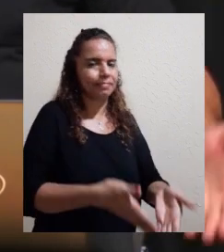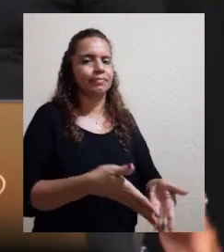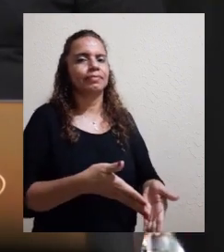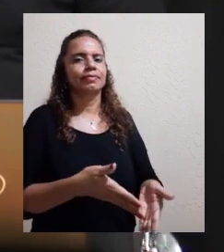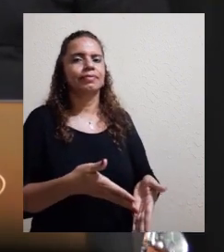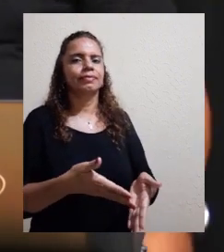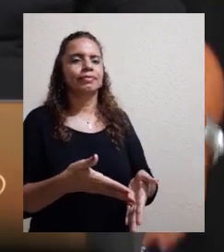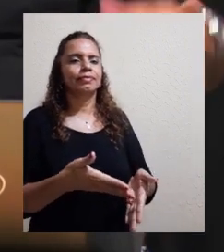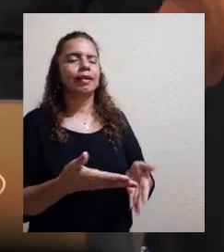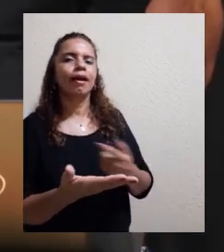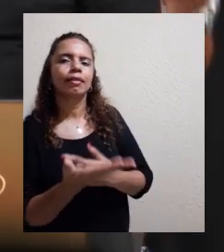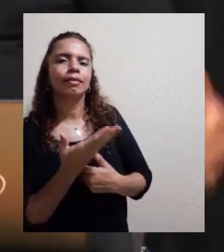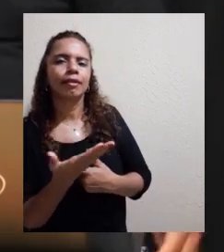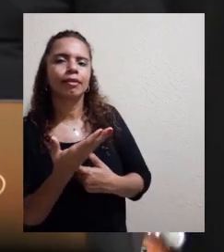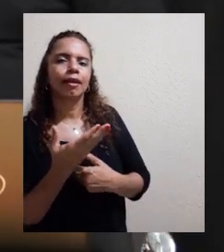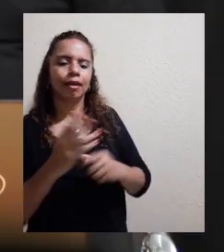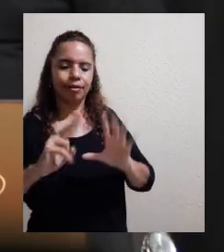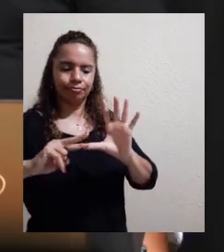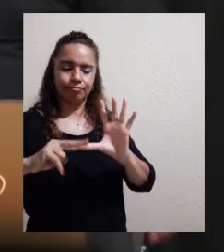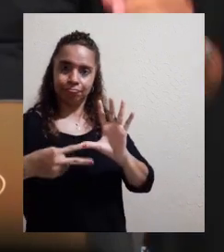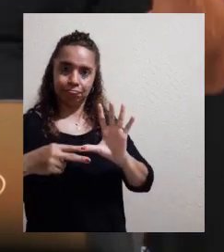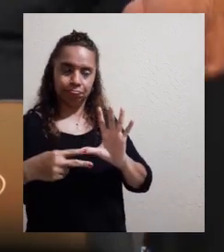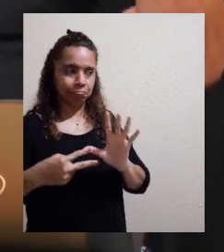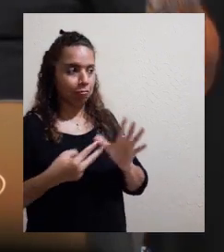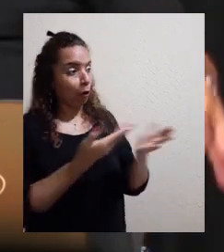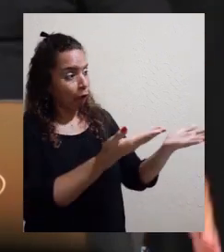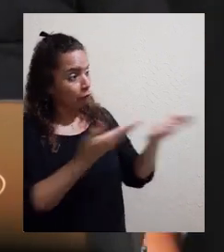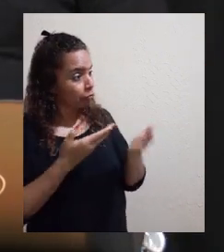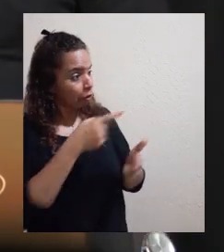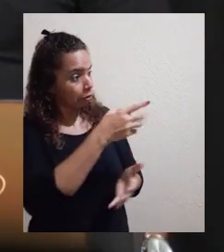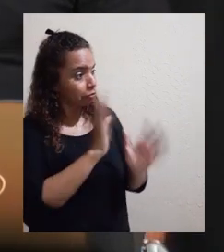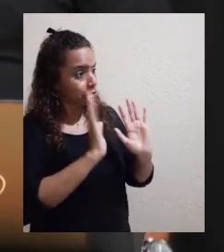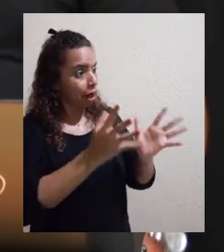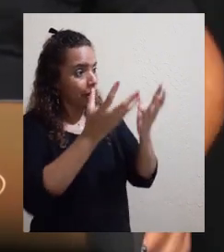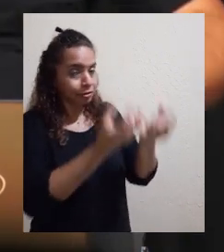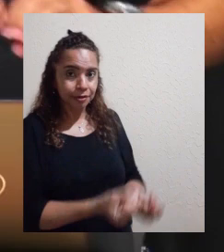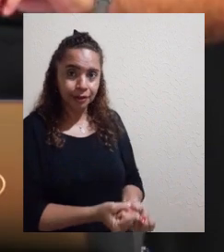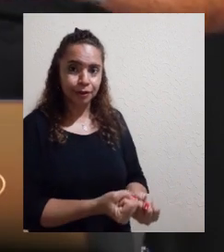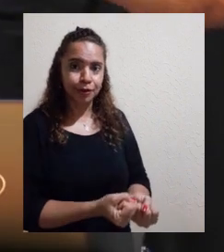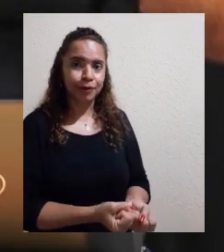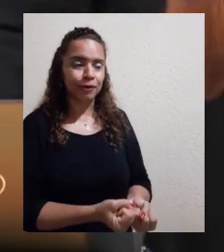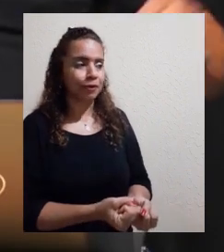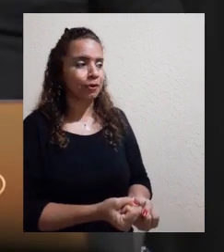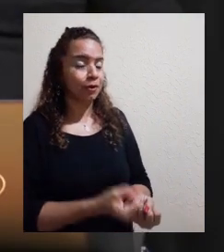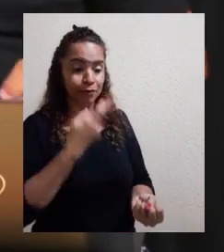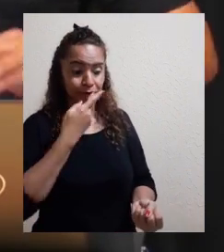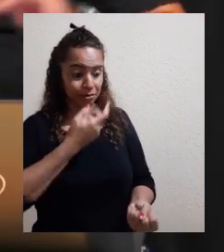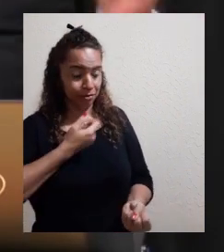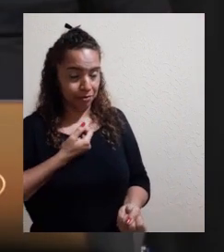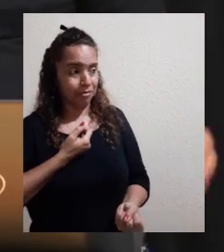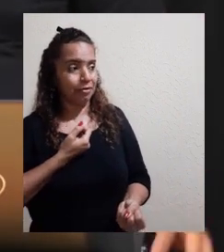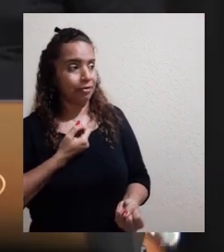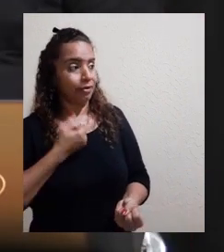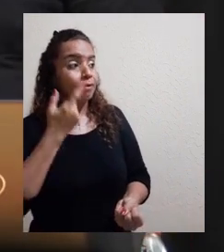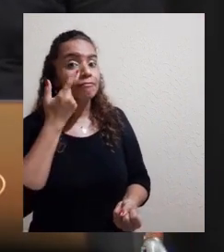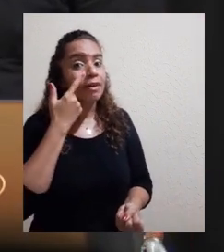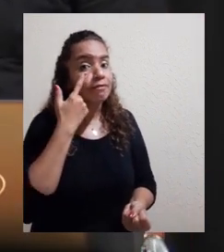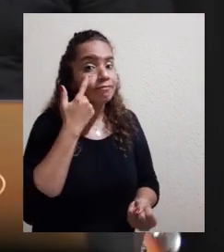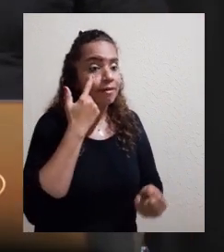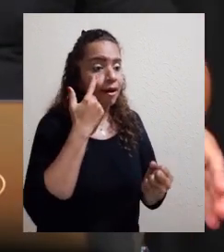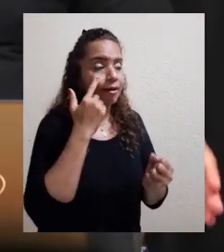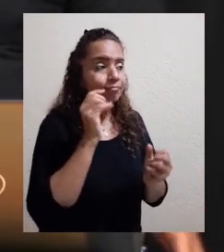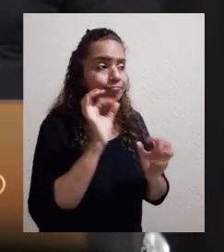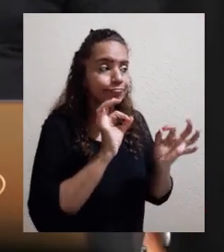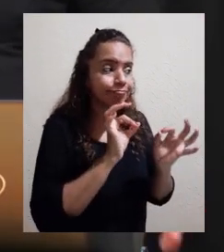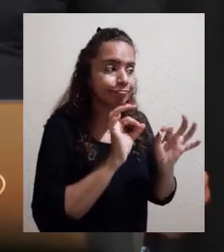pela disposição, atendeu o convite do sindicato assim, imediatamente, assim, só disse, deixa eu resolver aqui um monte de respostas que eu tenho a